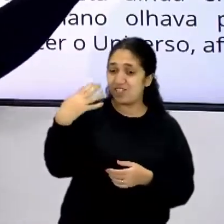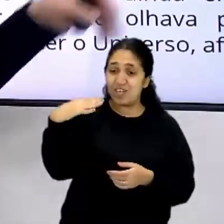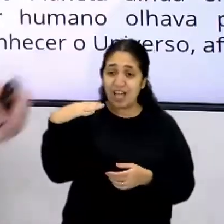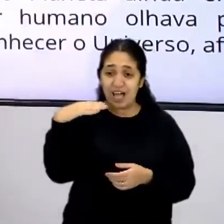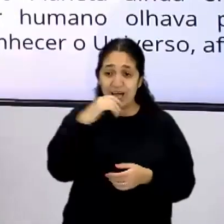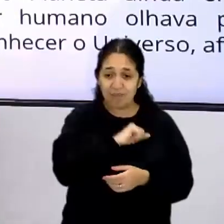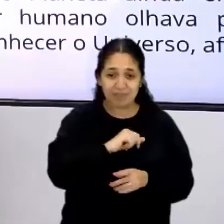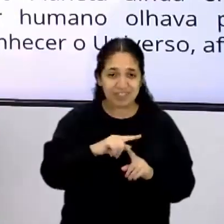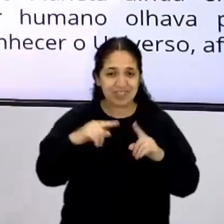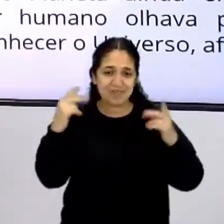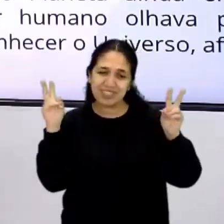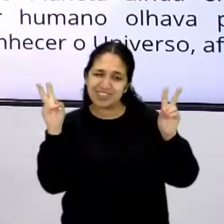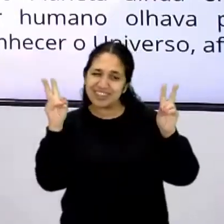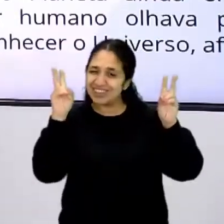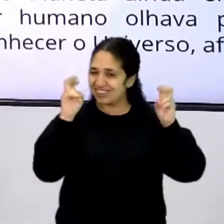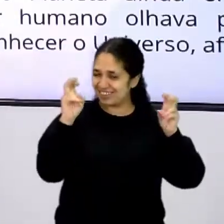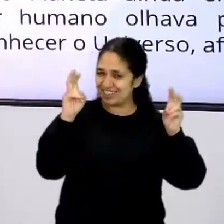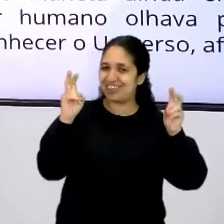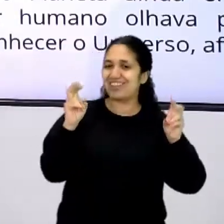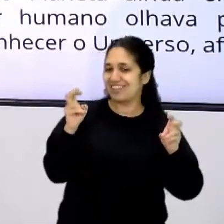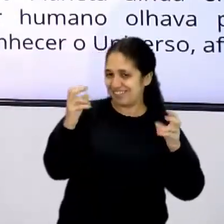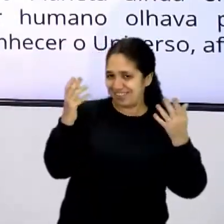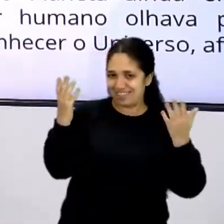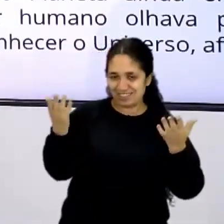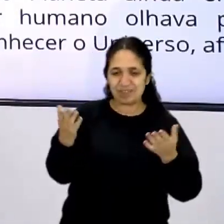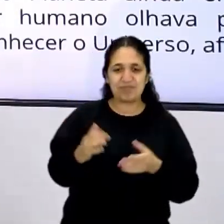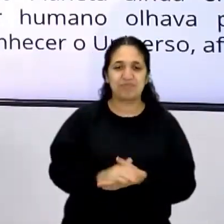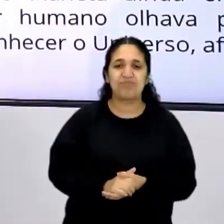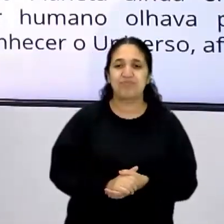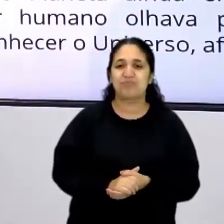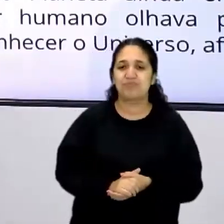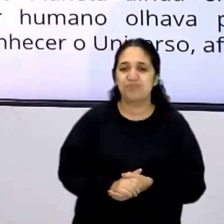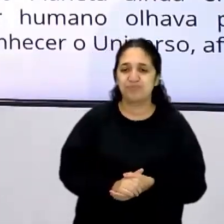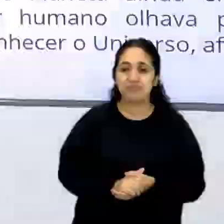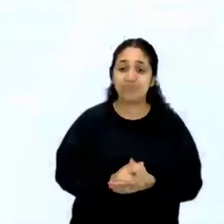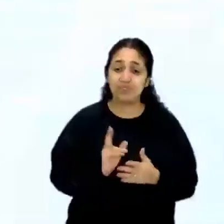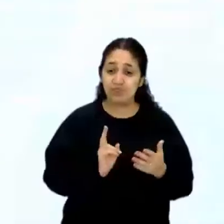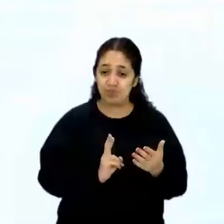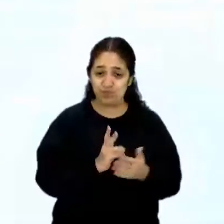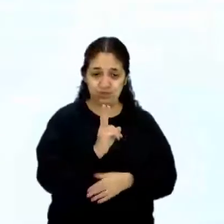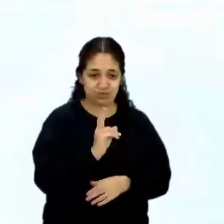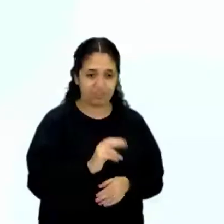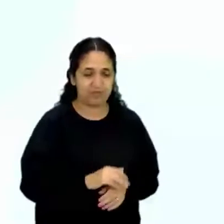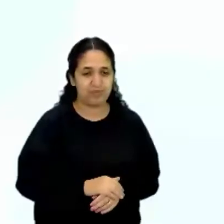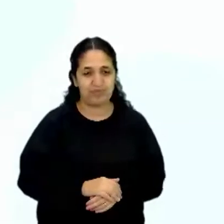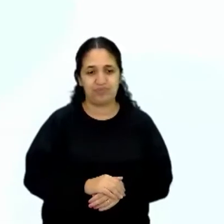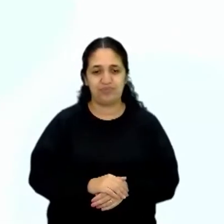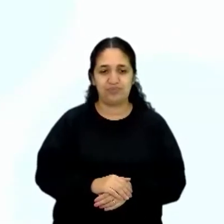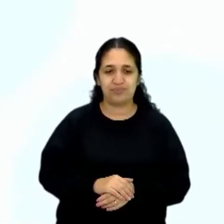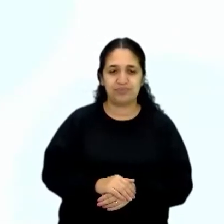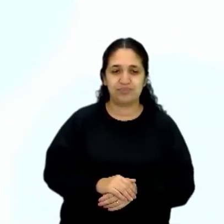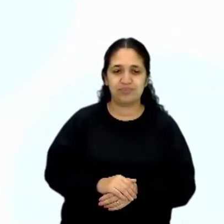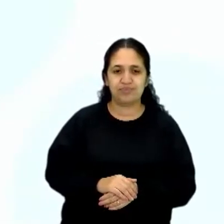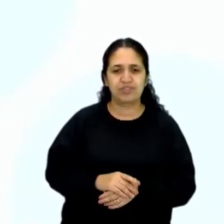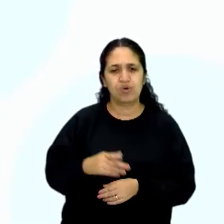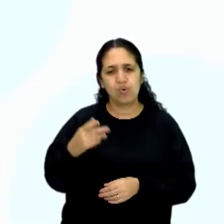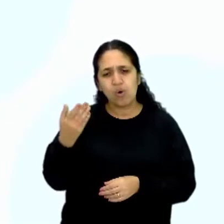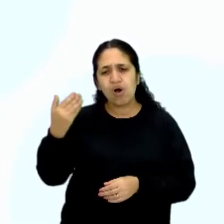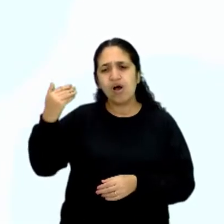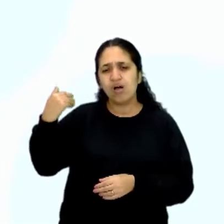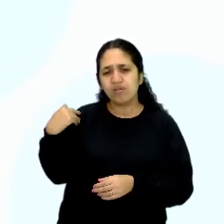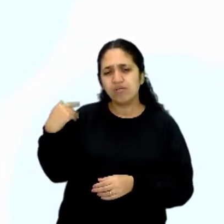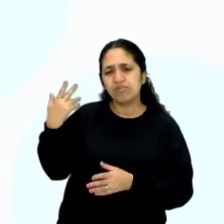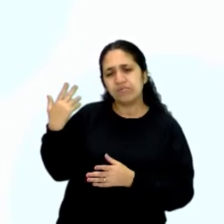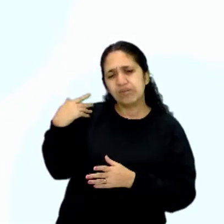das aspas para marcar que é uma expressão, tá bom? Continuando. Quando sair do planeta ainda era um